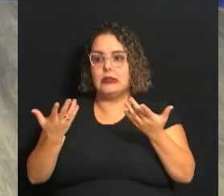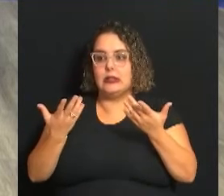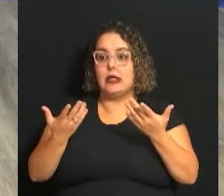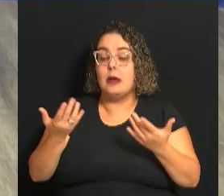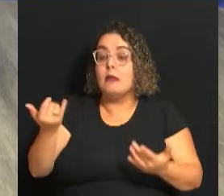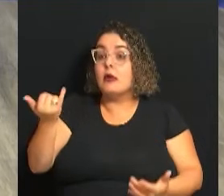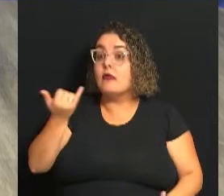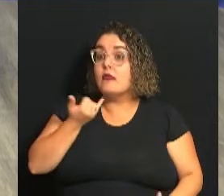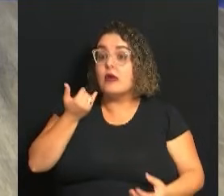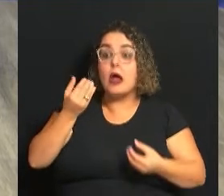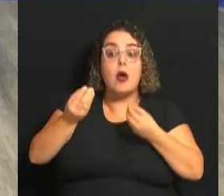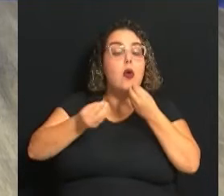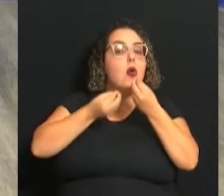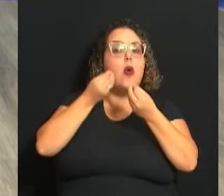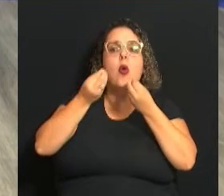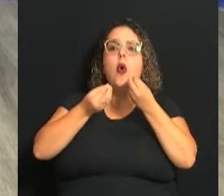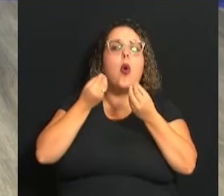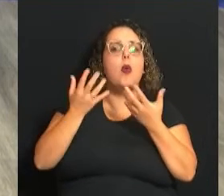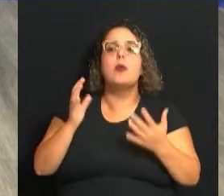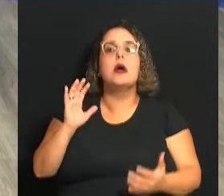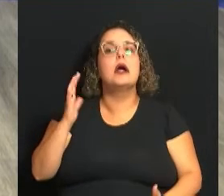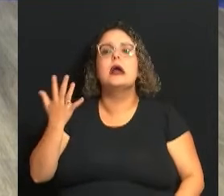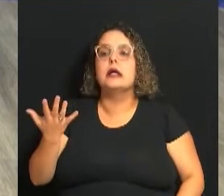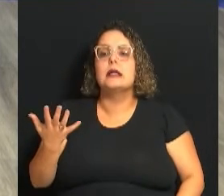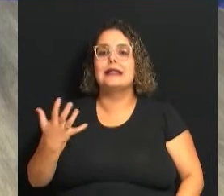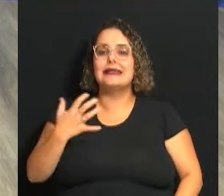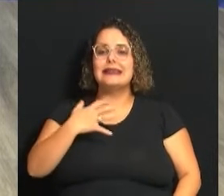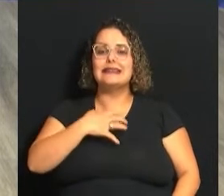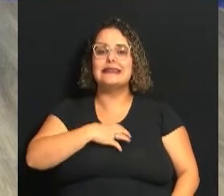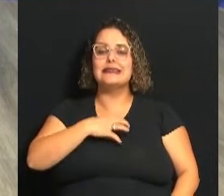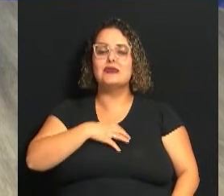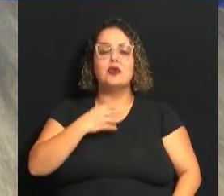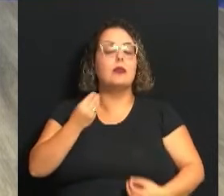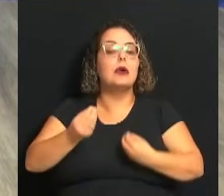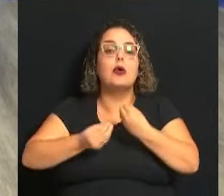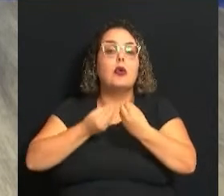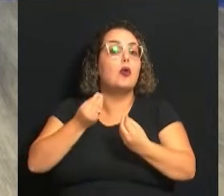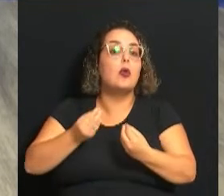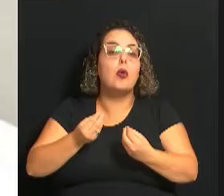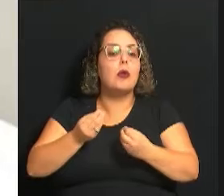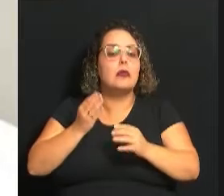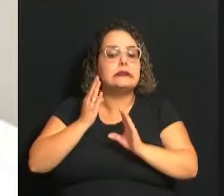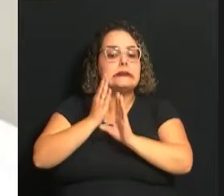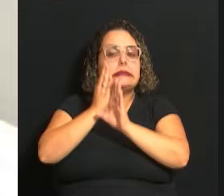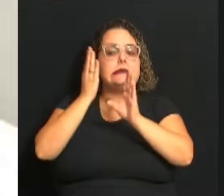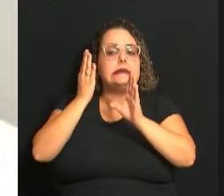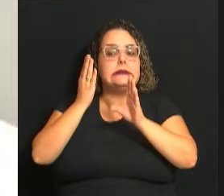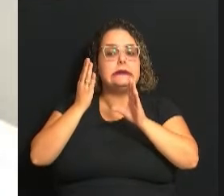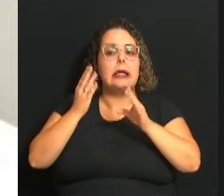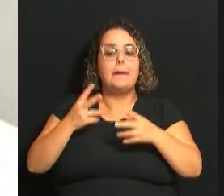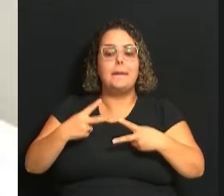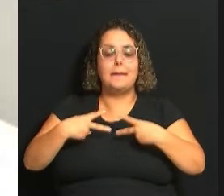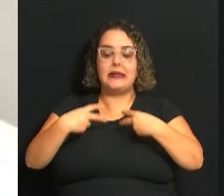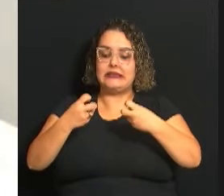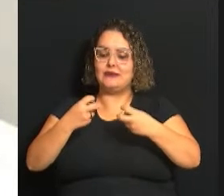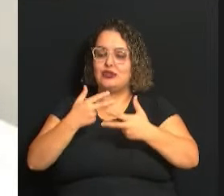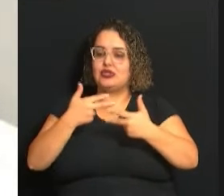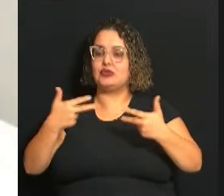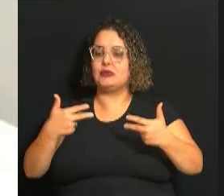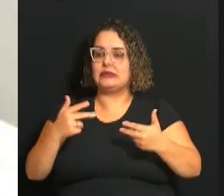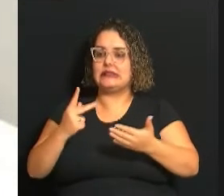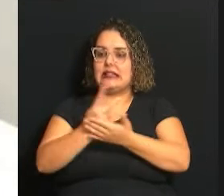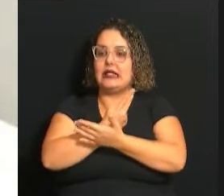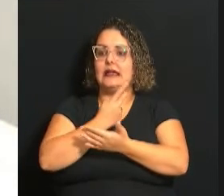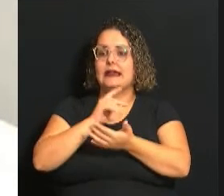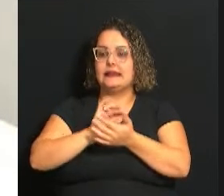conta, como que foi isso? Você começou a ter sintomas? Como que você descobriu, percebeu que tinha alguma coisa errada?